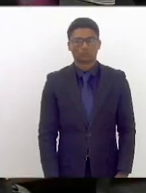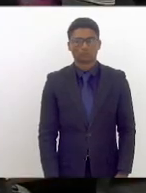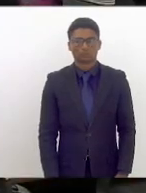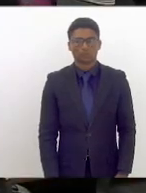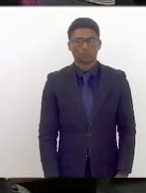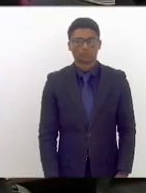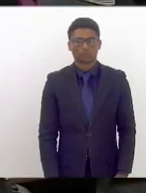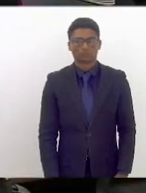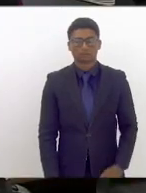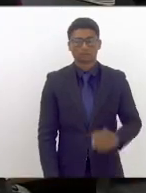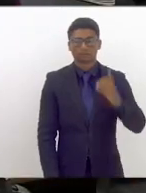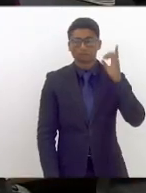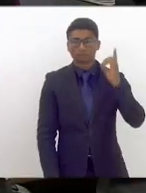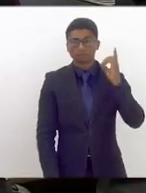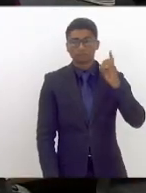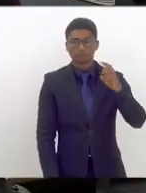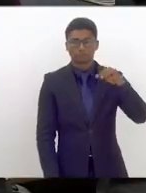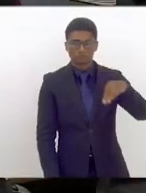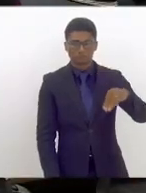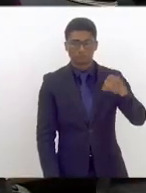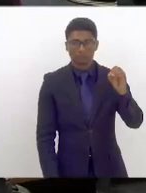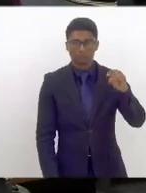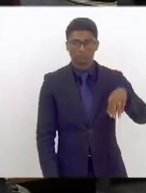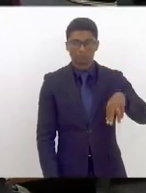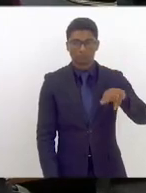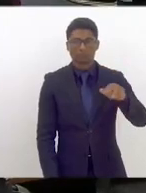deputada Mônica Francisco